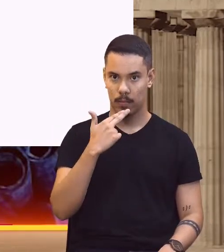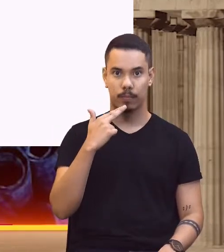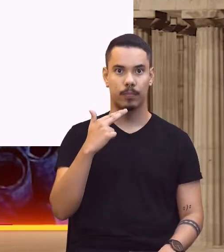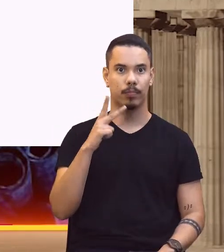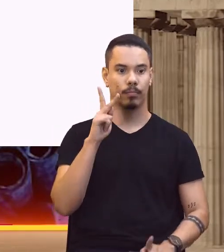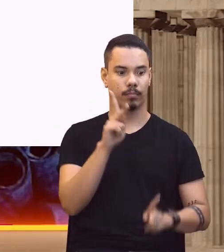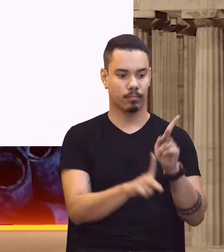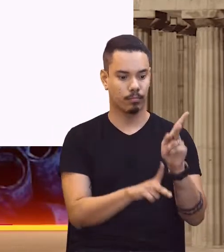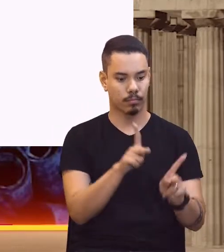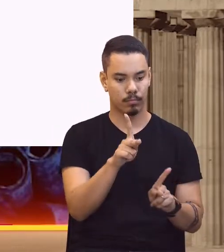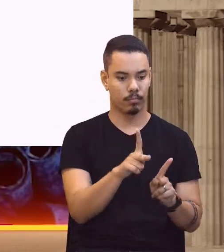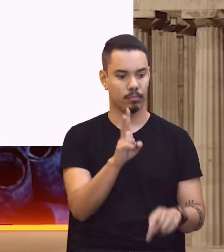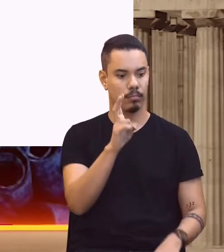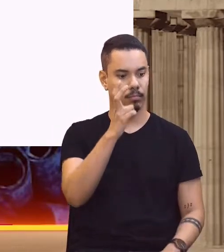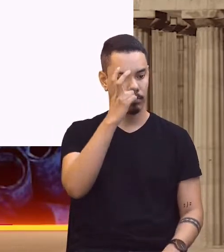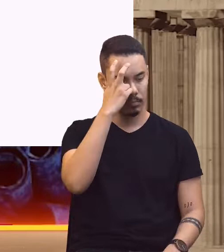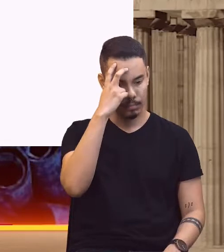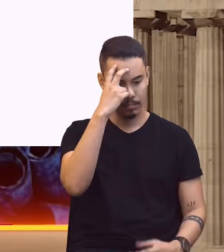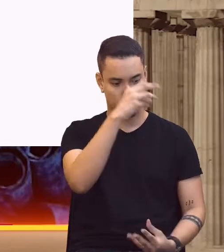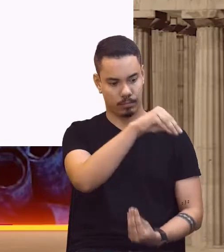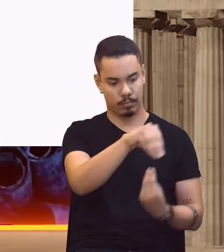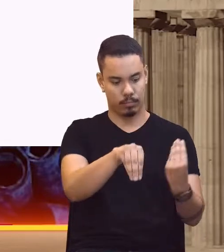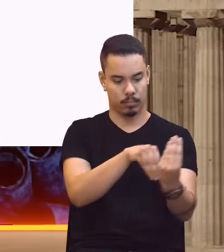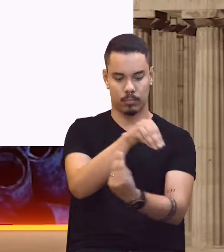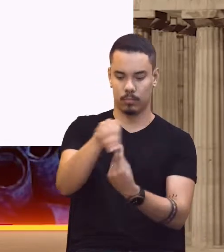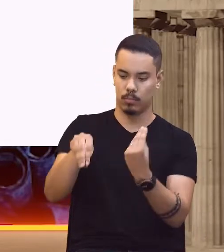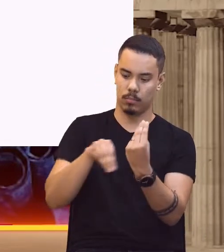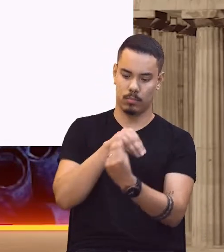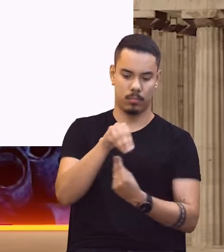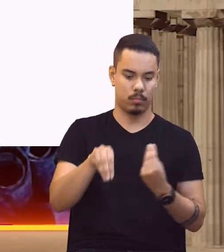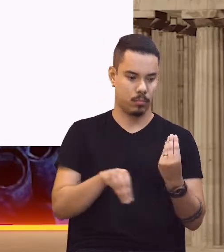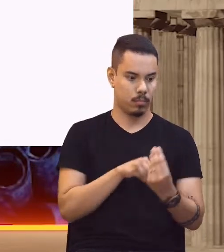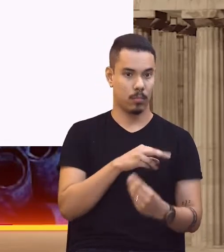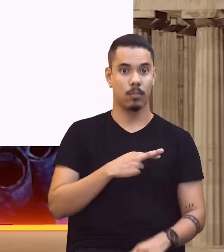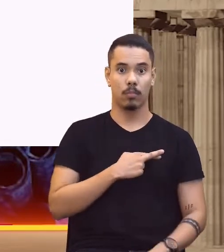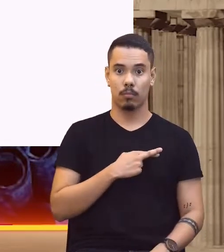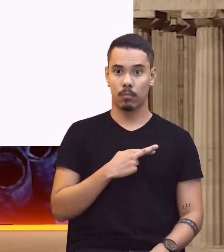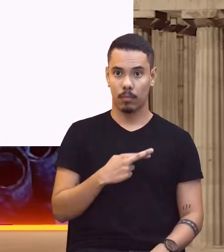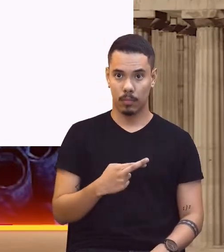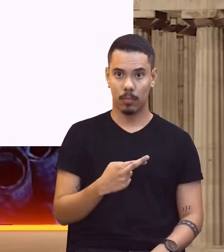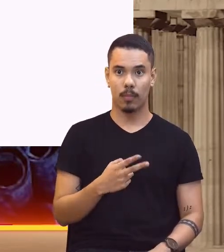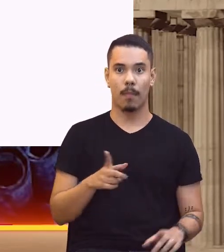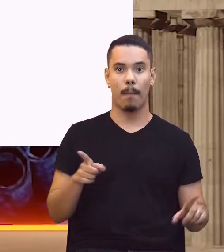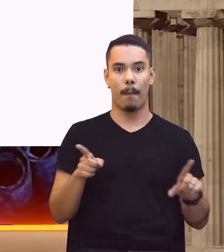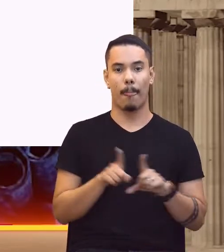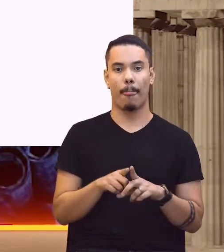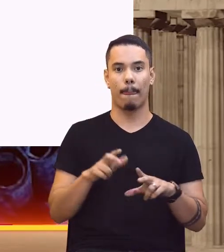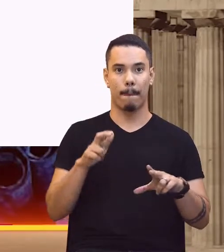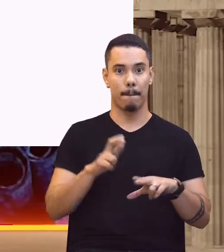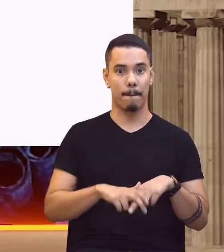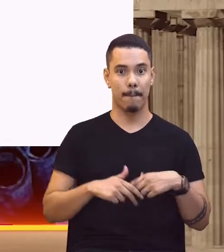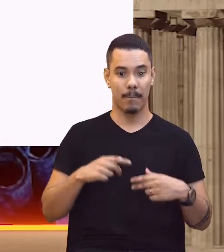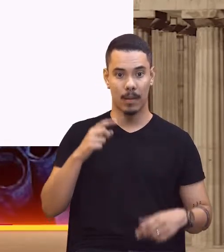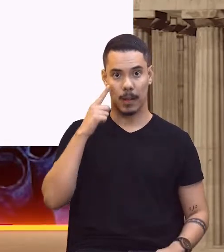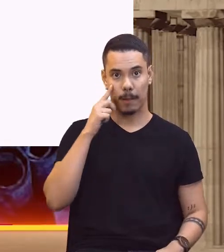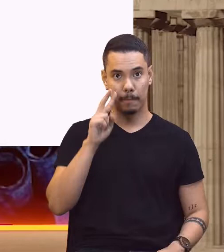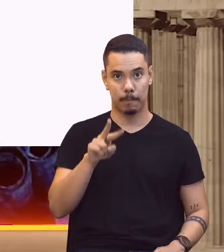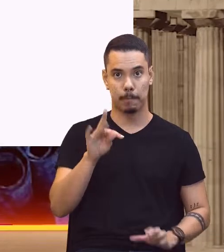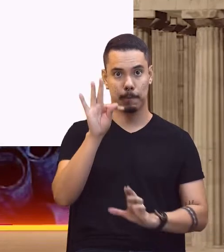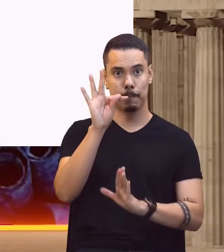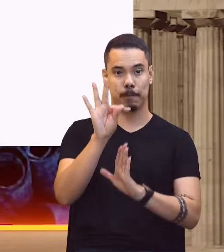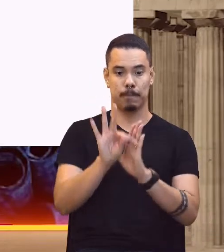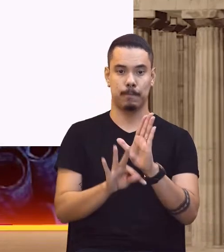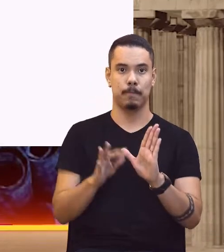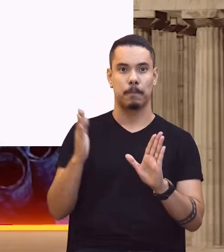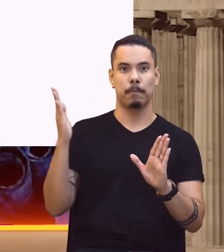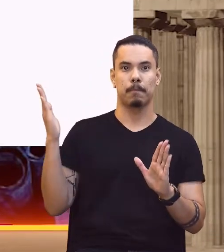povos, outras culturas, outras religiões, ou seja, e nem a gente vê aí no texto, vozes